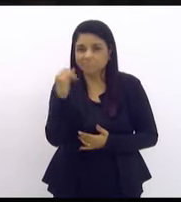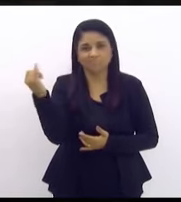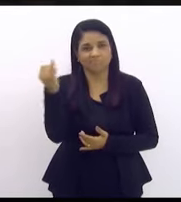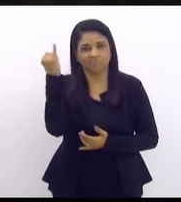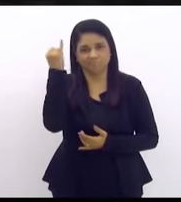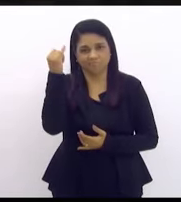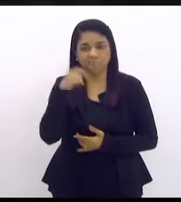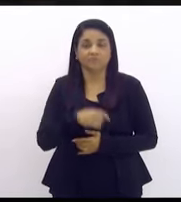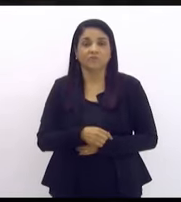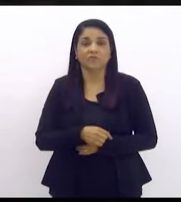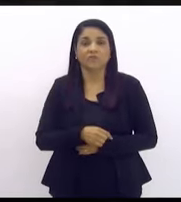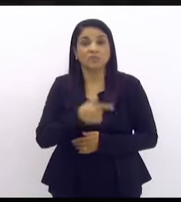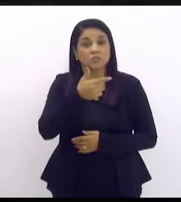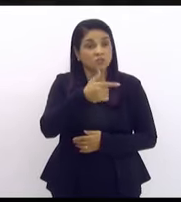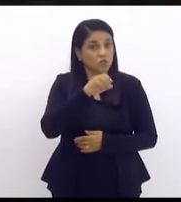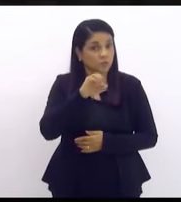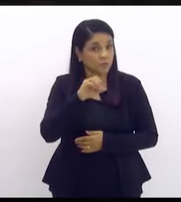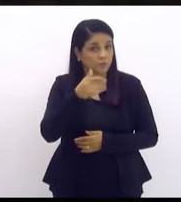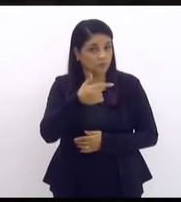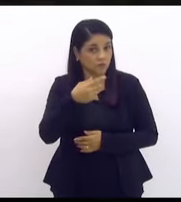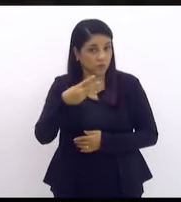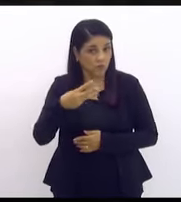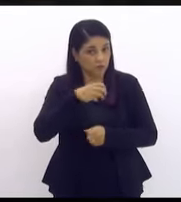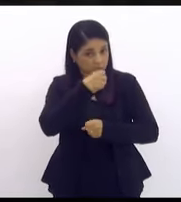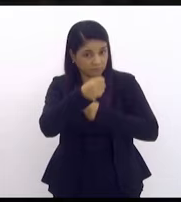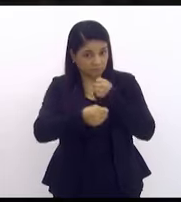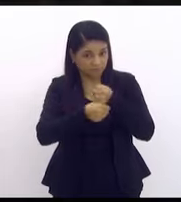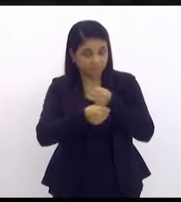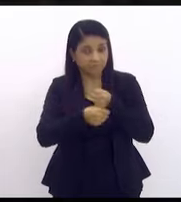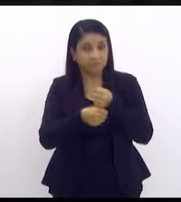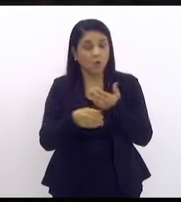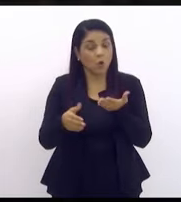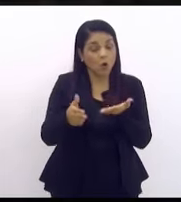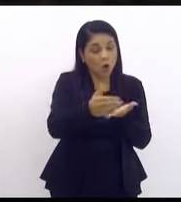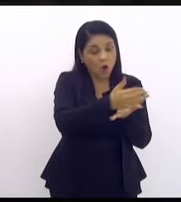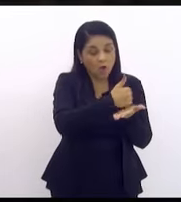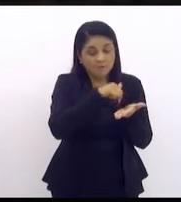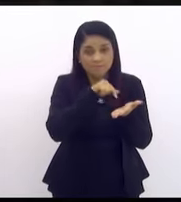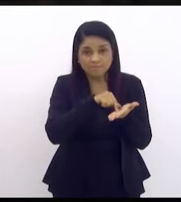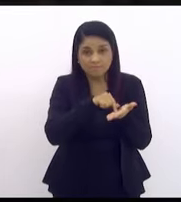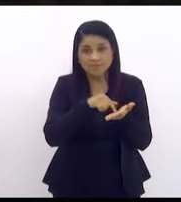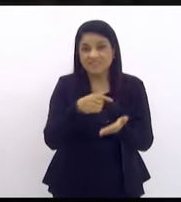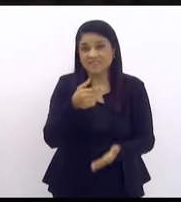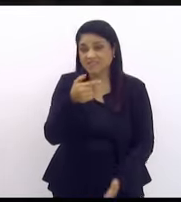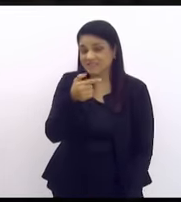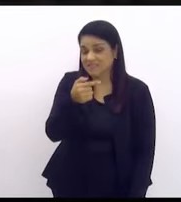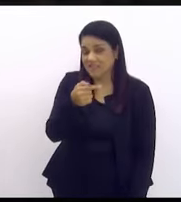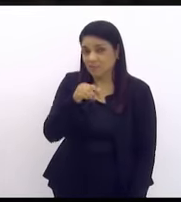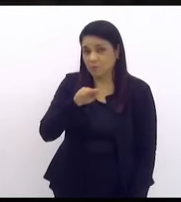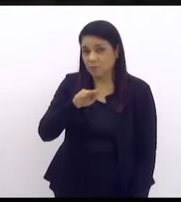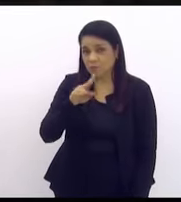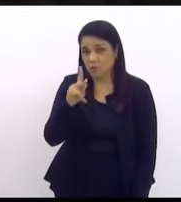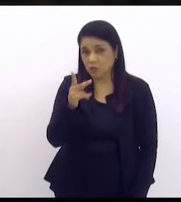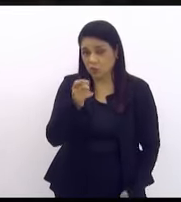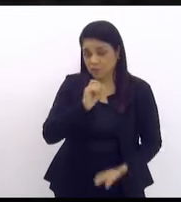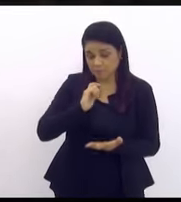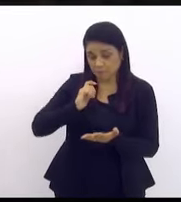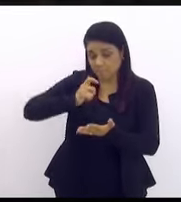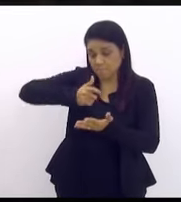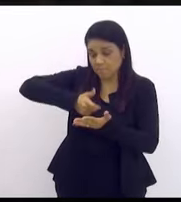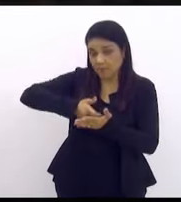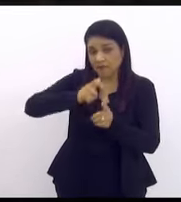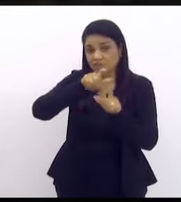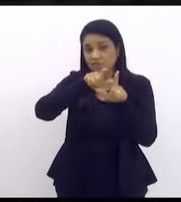em 2024, destinaremos no orçamento quase 7 bilhões para o pagamento dessa